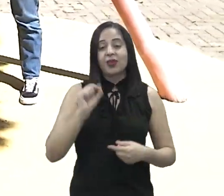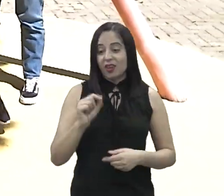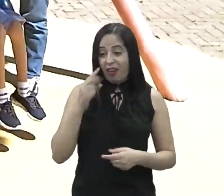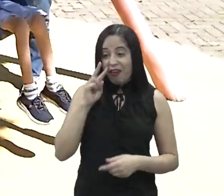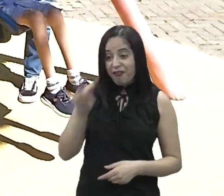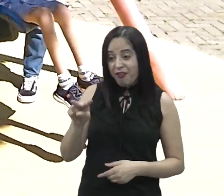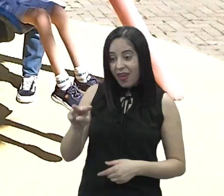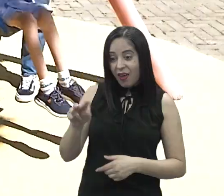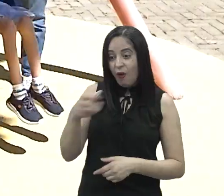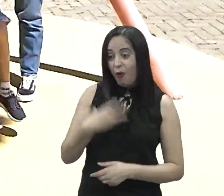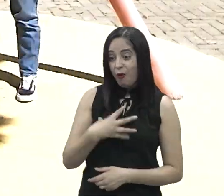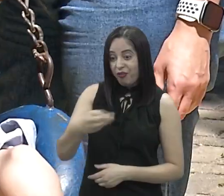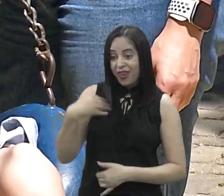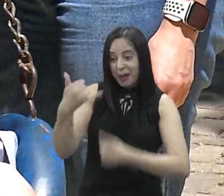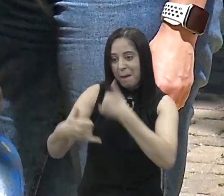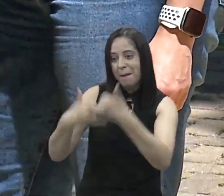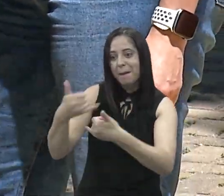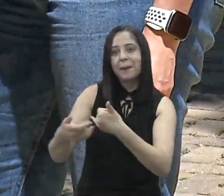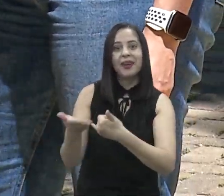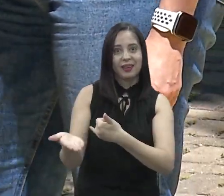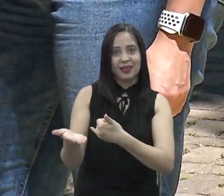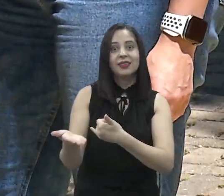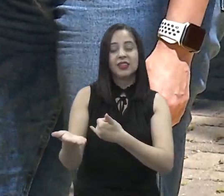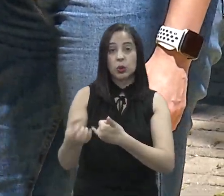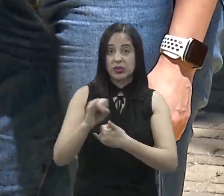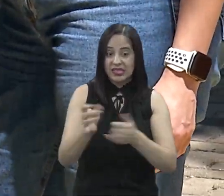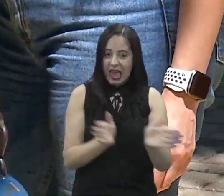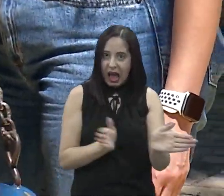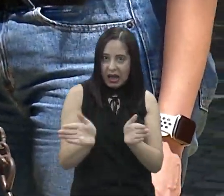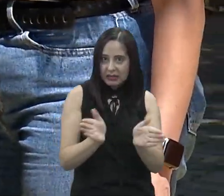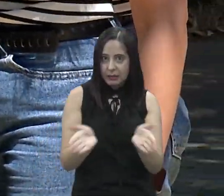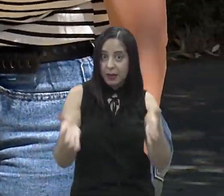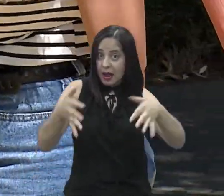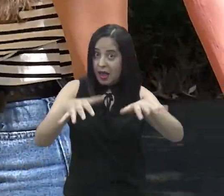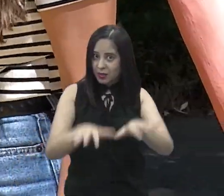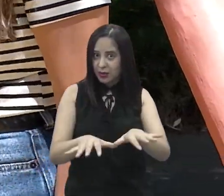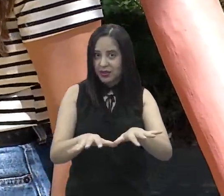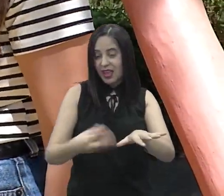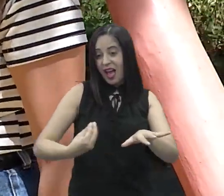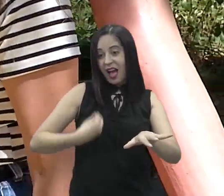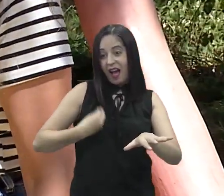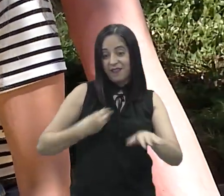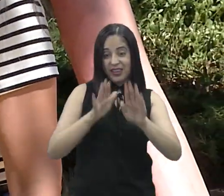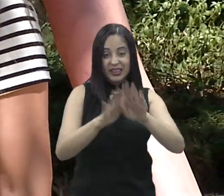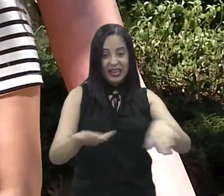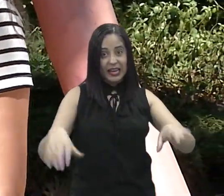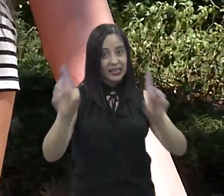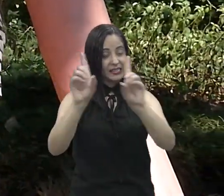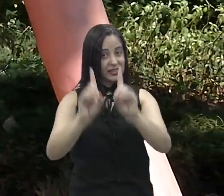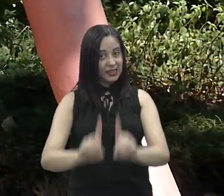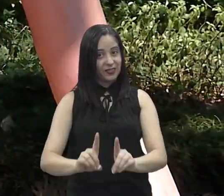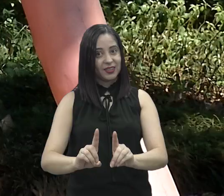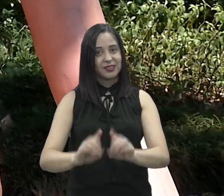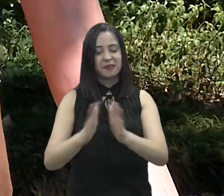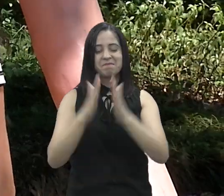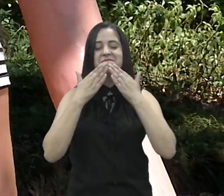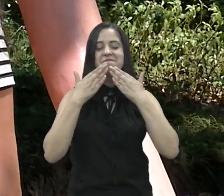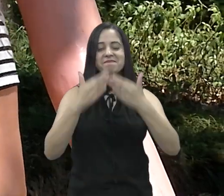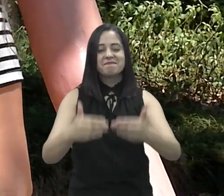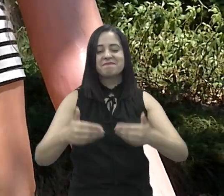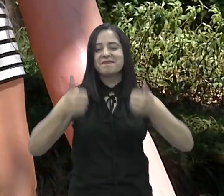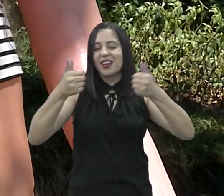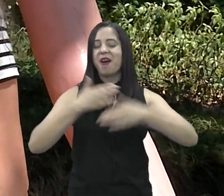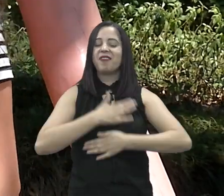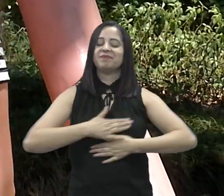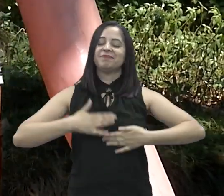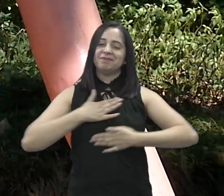a alegria do filho ao brincar. Ela acredita que com acessibilidade e inclusão, a vida de crianças com deficiência